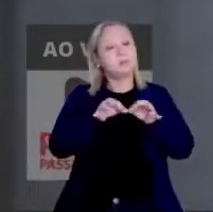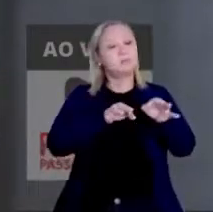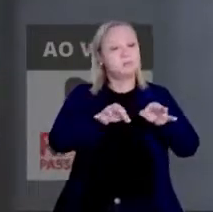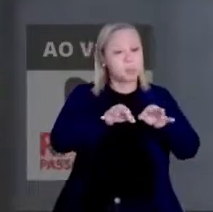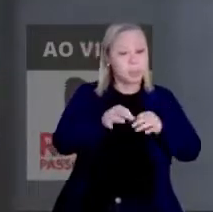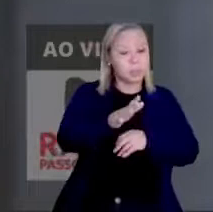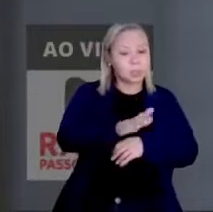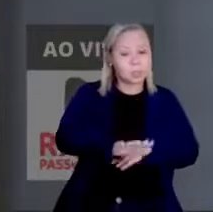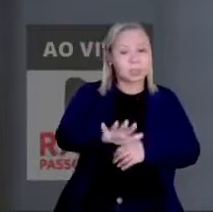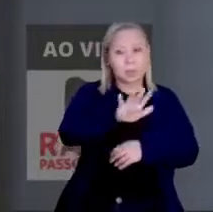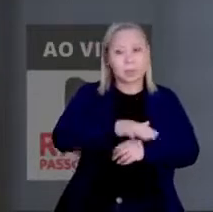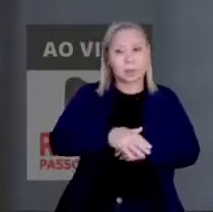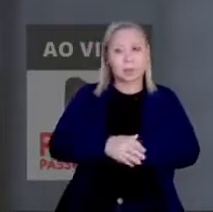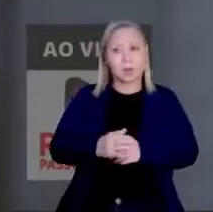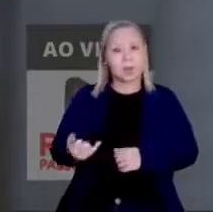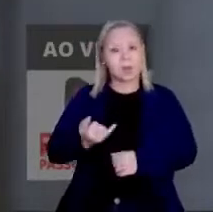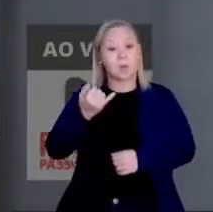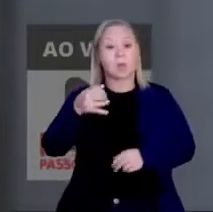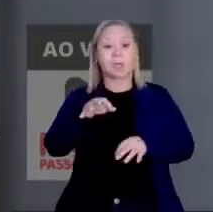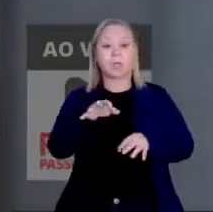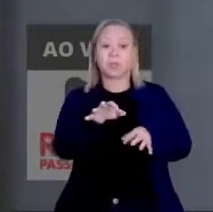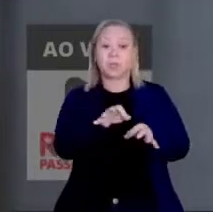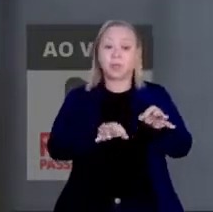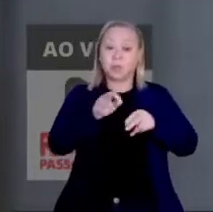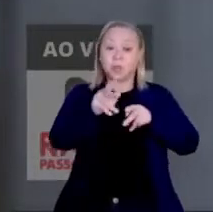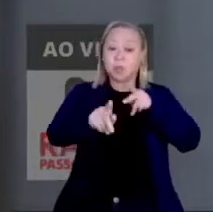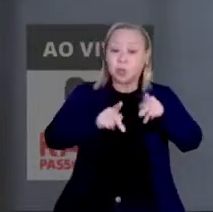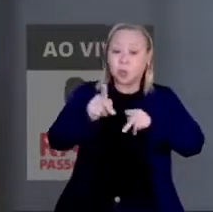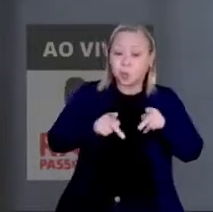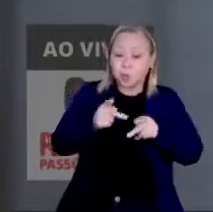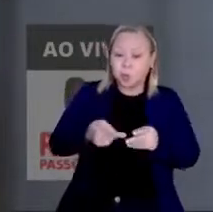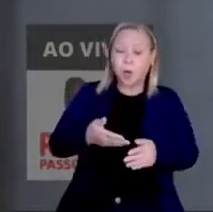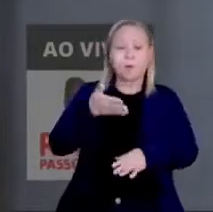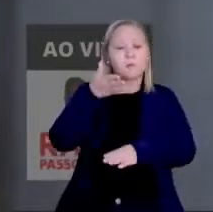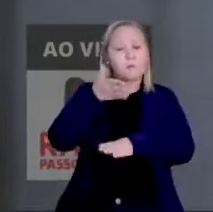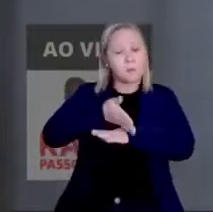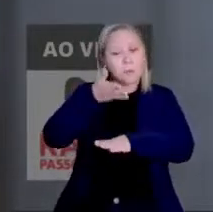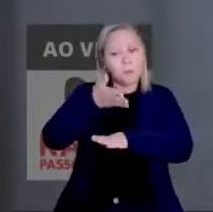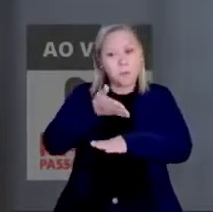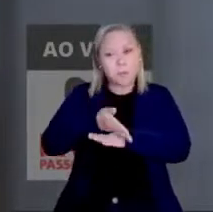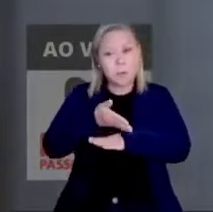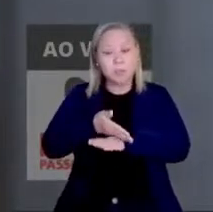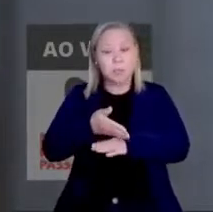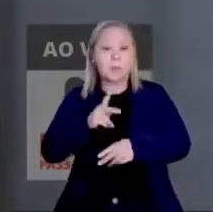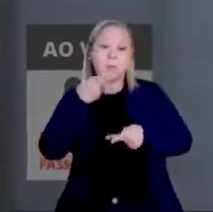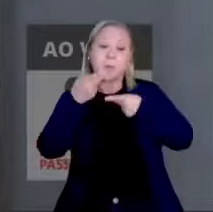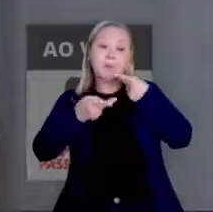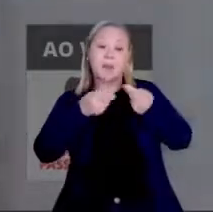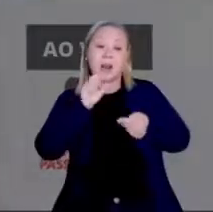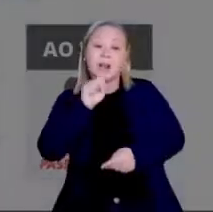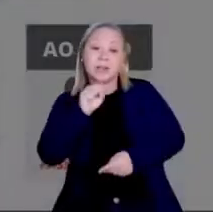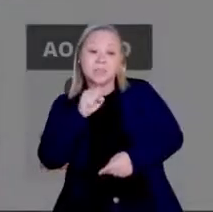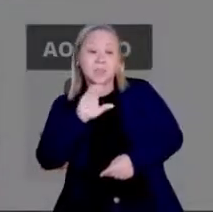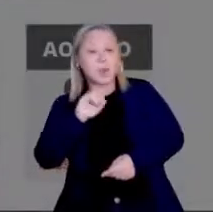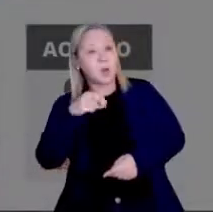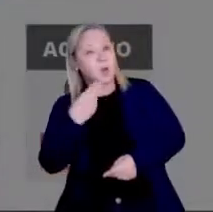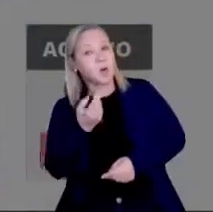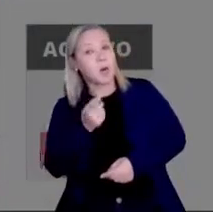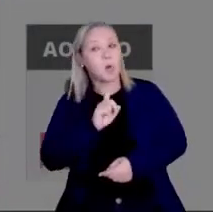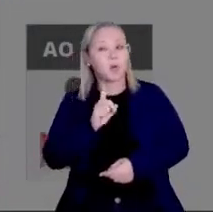numa empresa como a Eletrobras. Por isso, eu sou totalmente contra, Mário. Muito bem, muito obrigado,